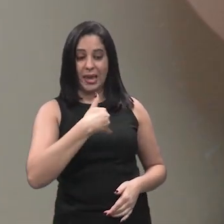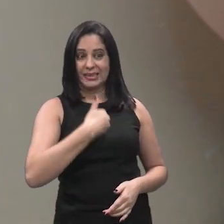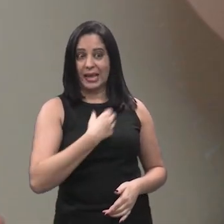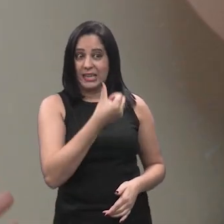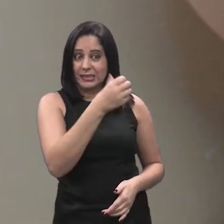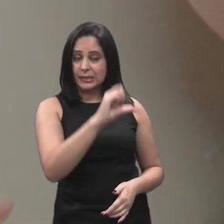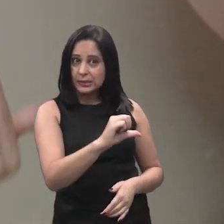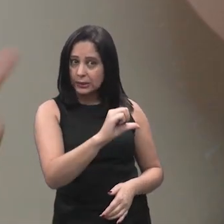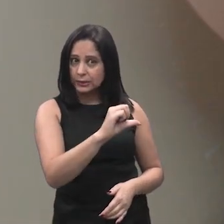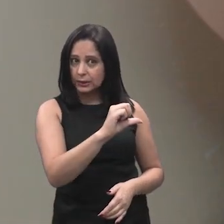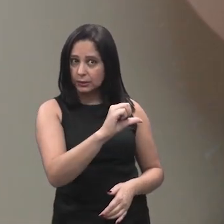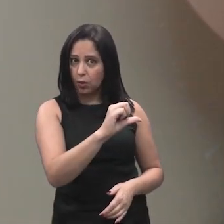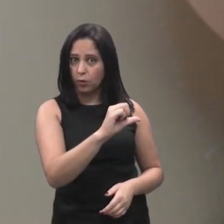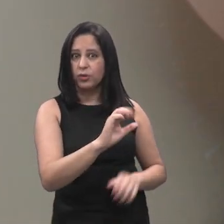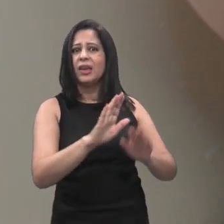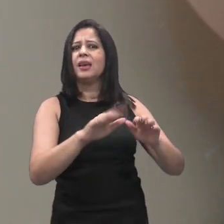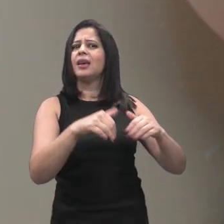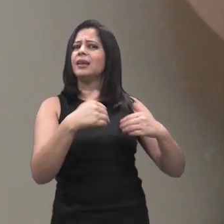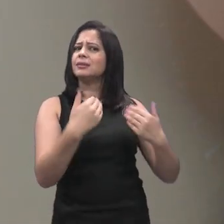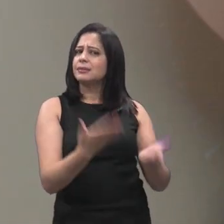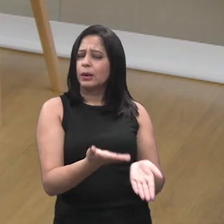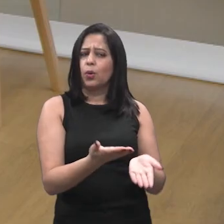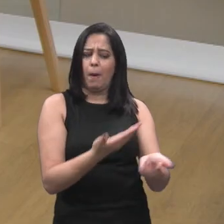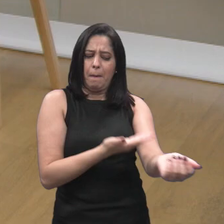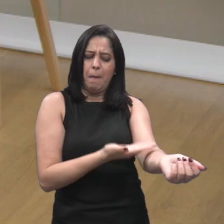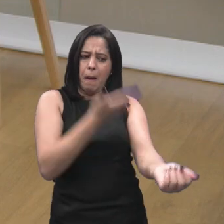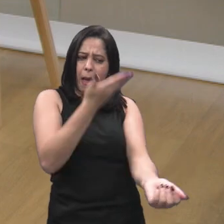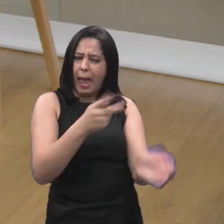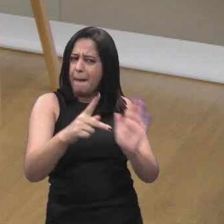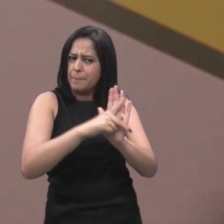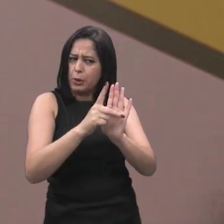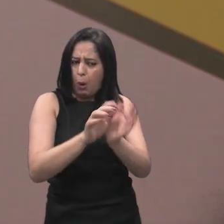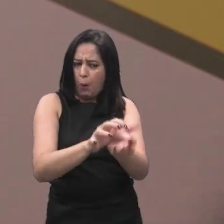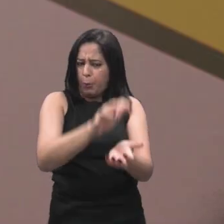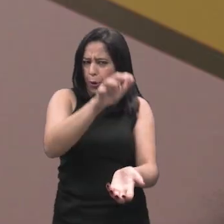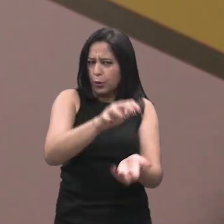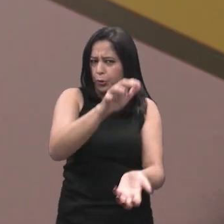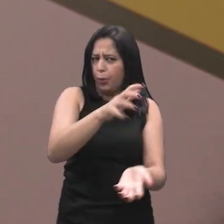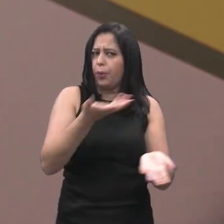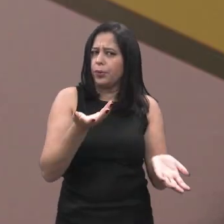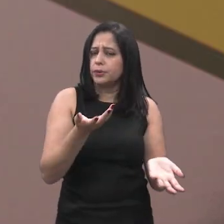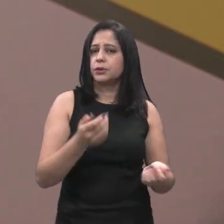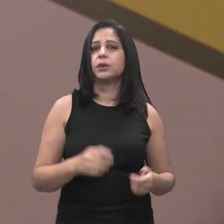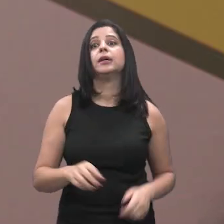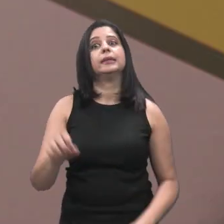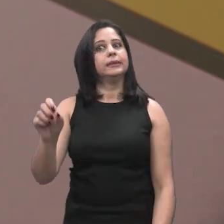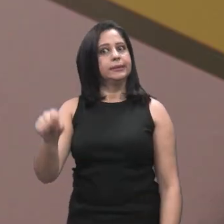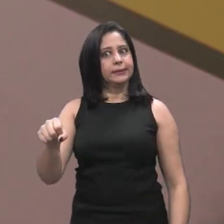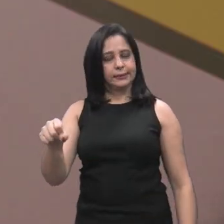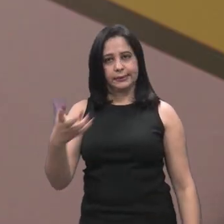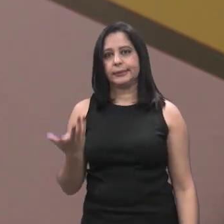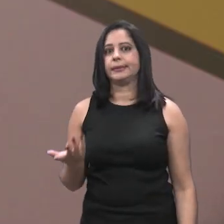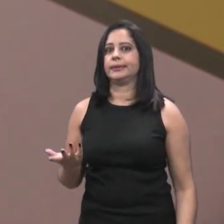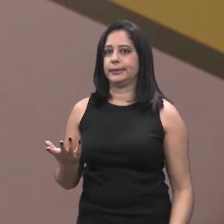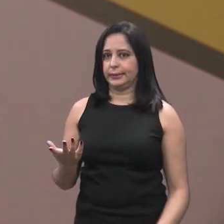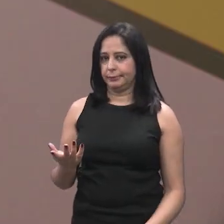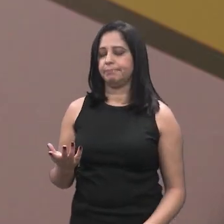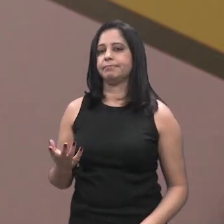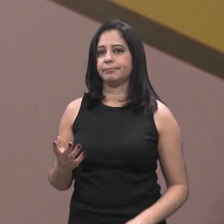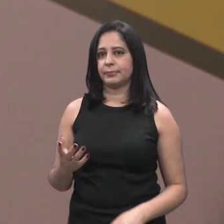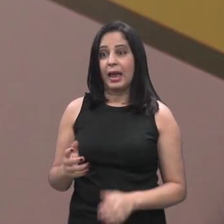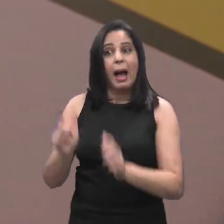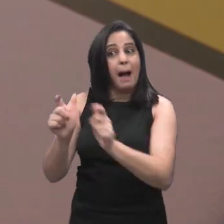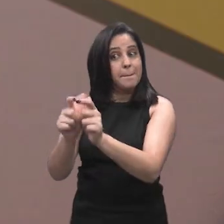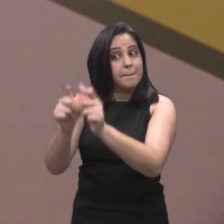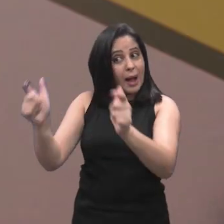não necessariamente? Vem mudando essa regra, né? Sim, vem mudando. Mas ainda assim é um pouco mais comum pacientes